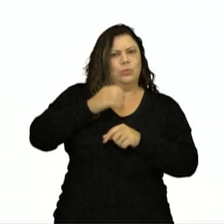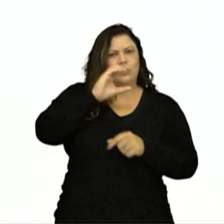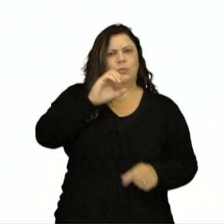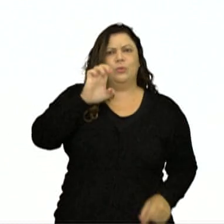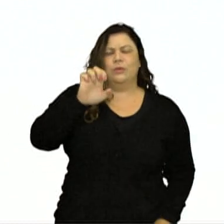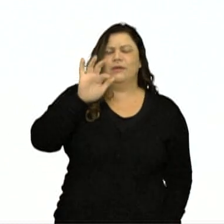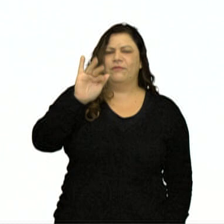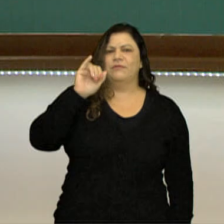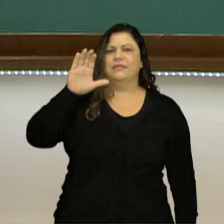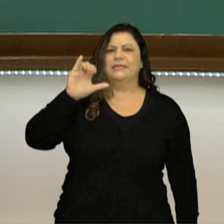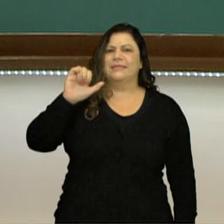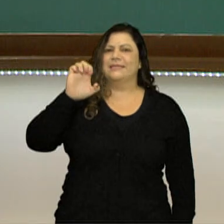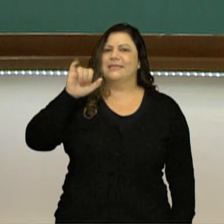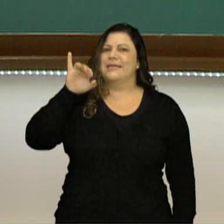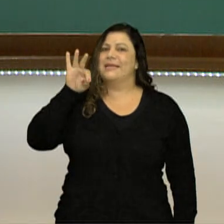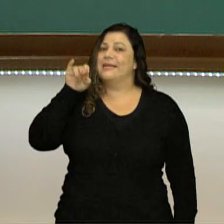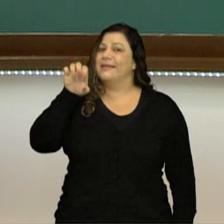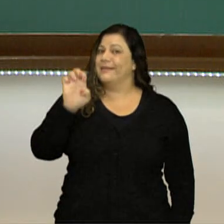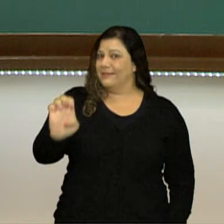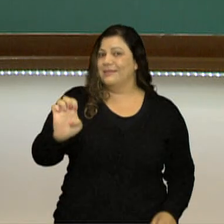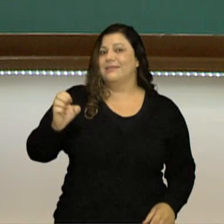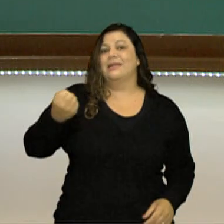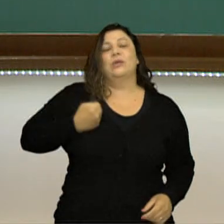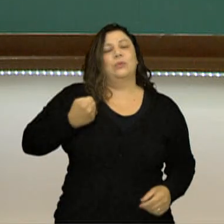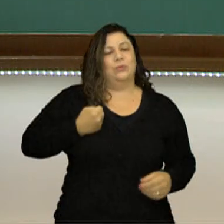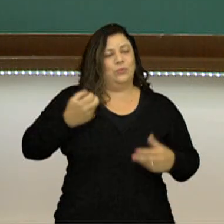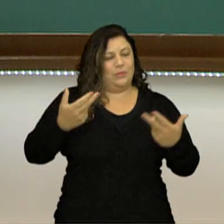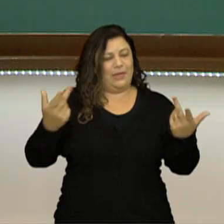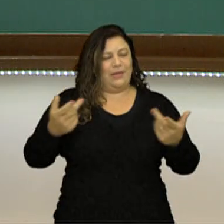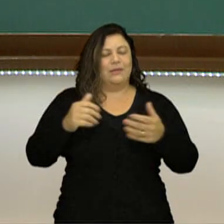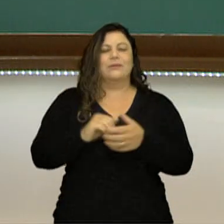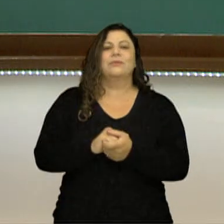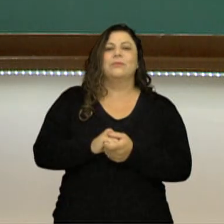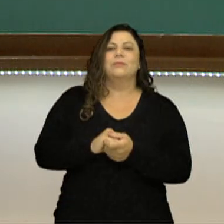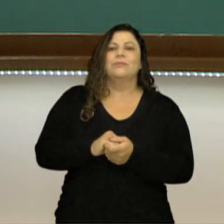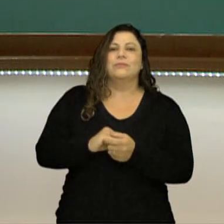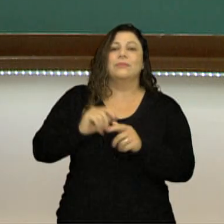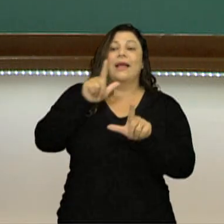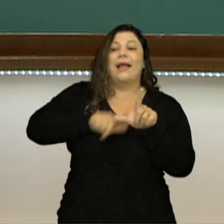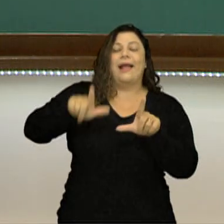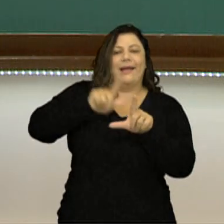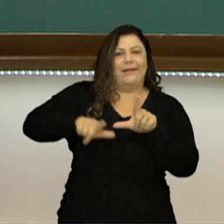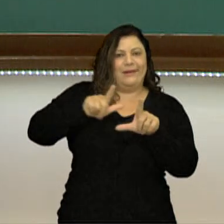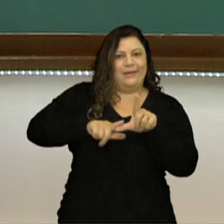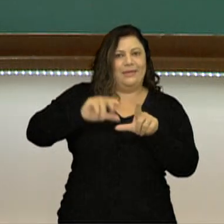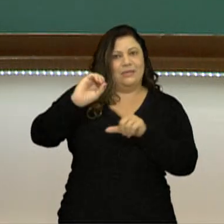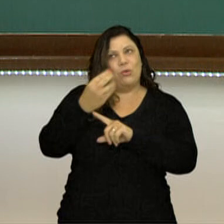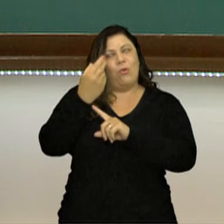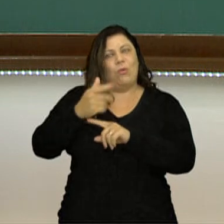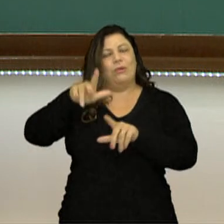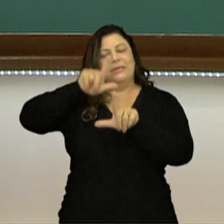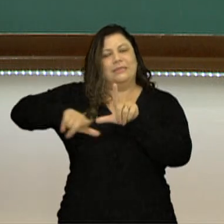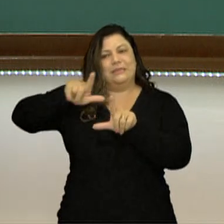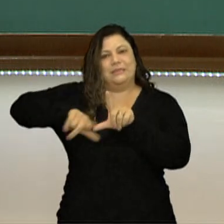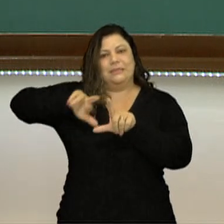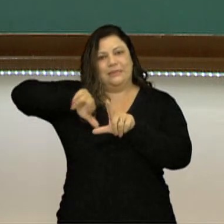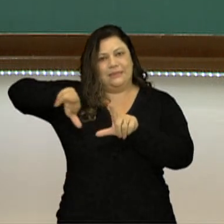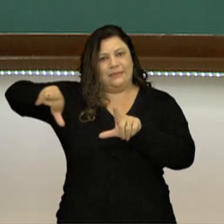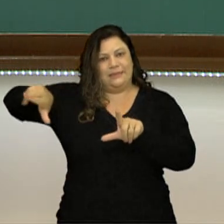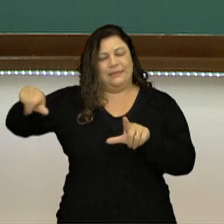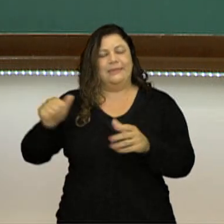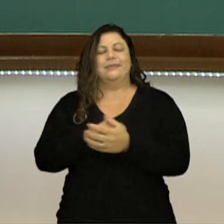coeficiente numérico, ou só de coeficiente. Tá? A letra ou as letras e os